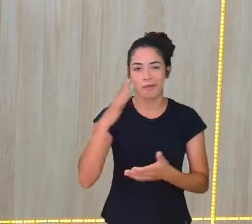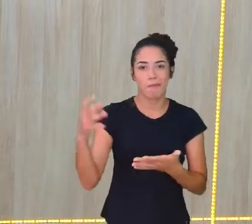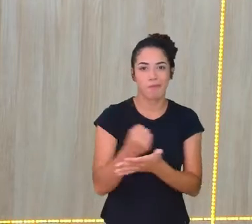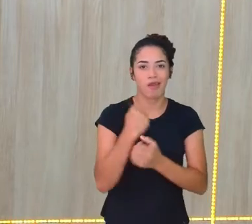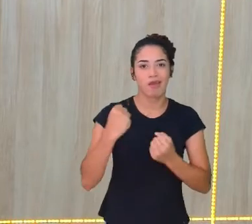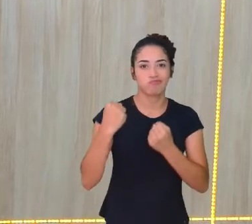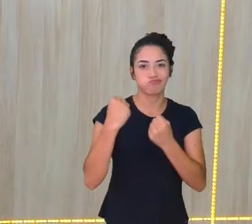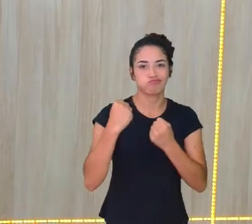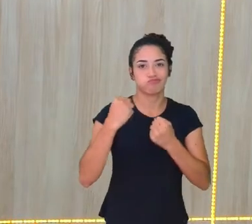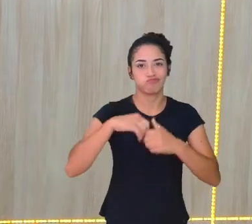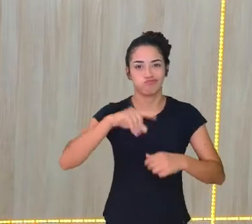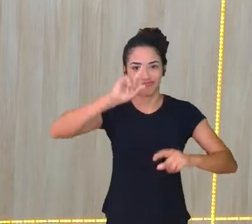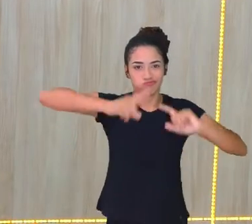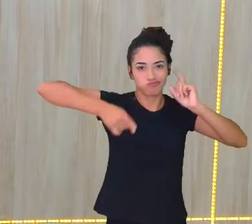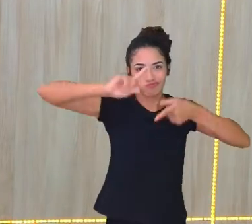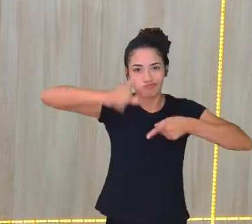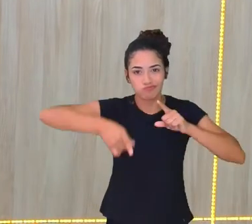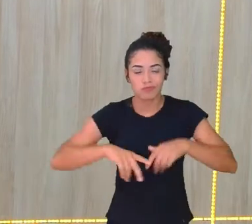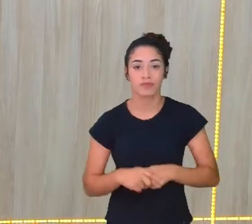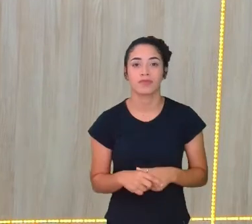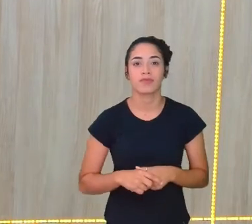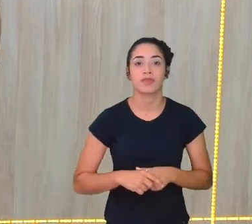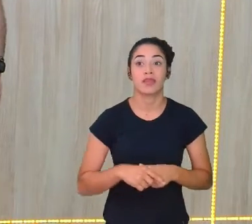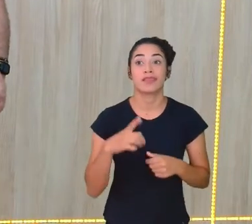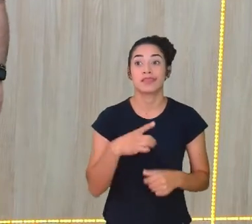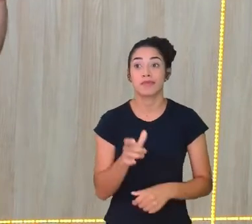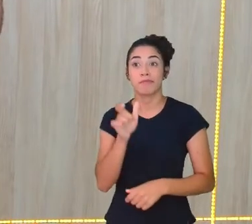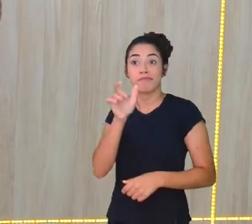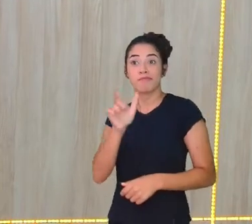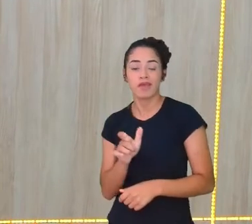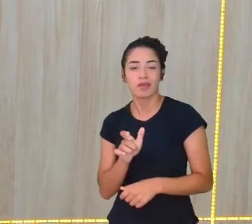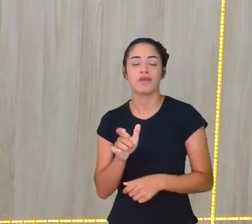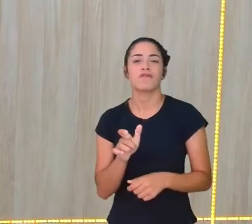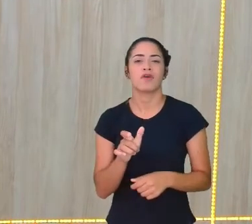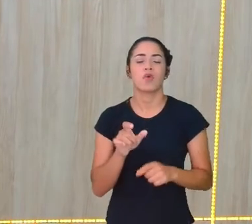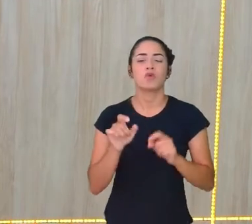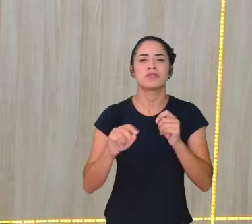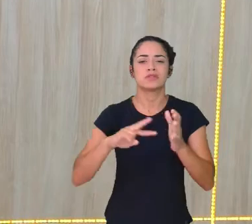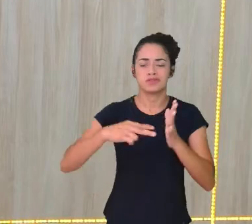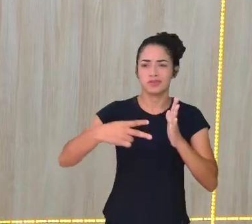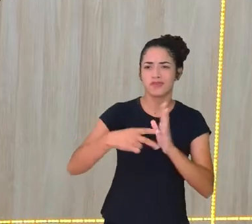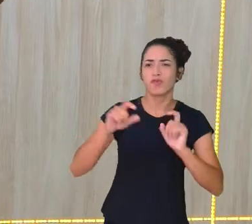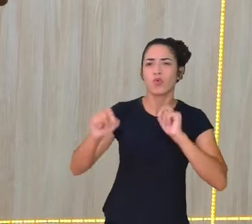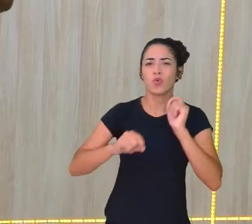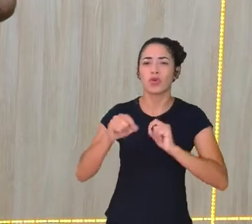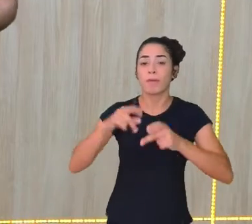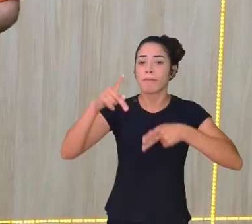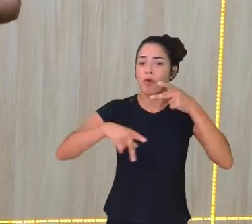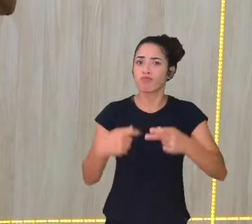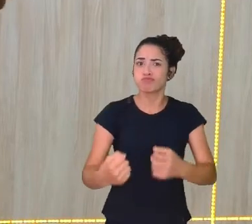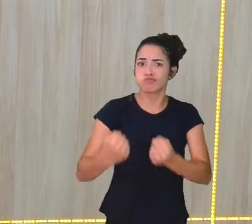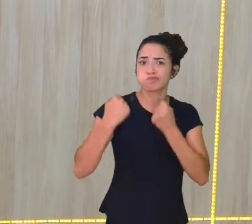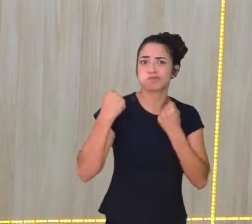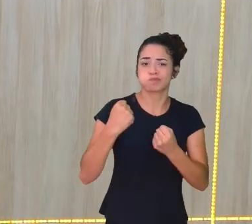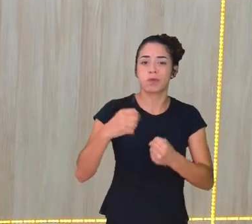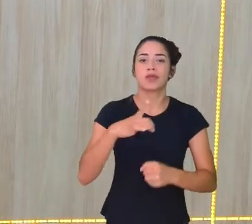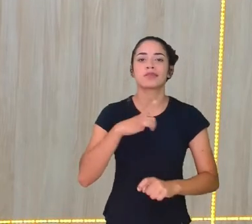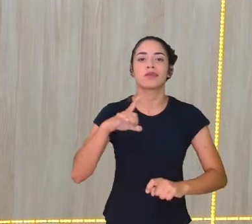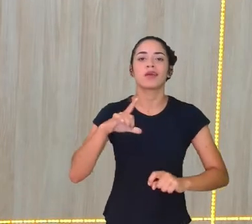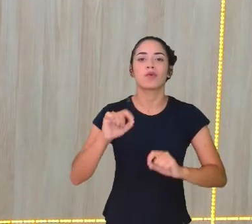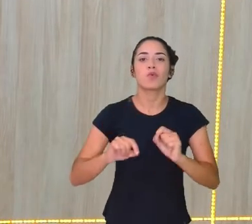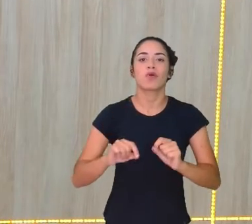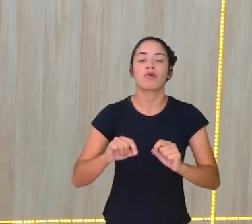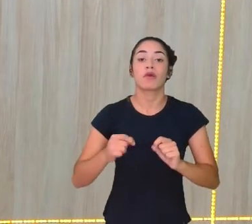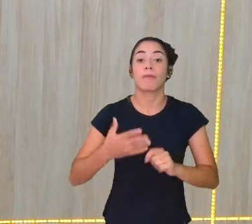eupátridas, eles constituíam o que a gente chama de aristocracia rural, ou seja, aquele povo mais poderoso que possuía